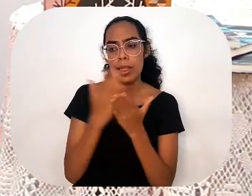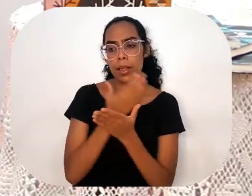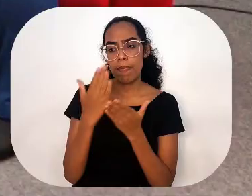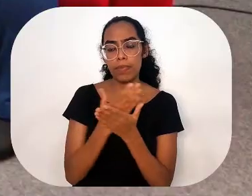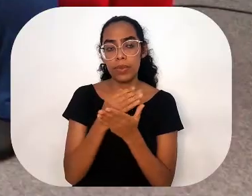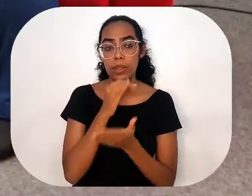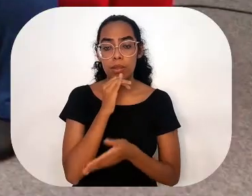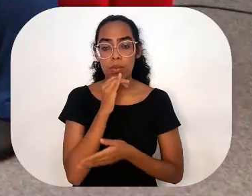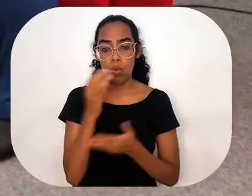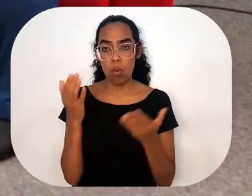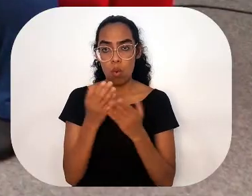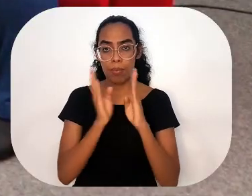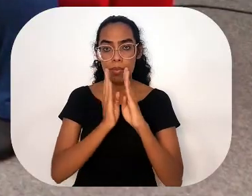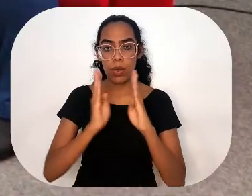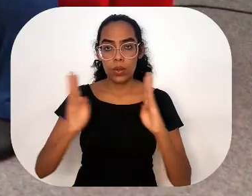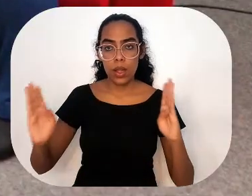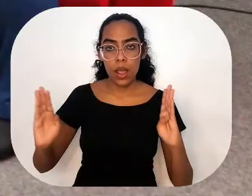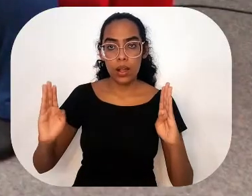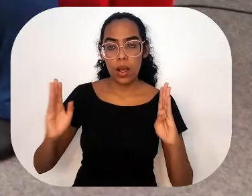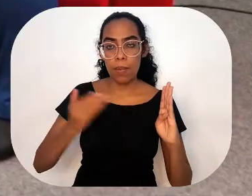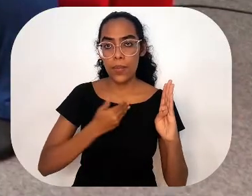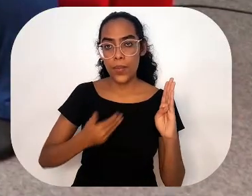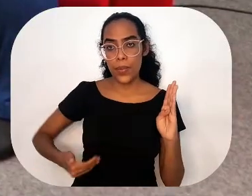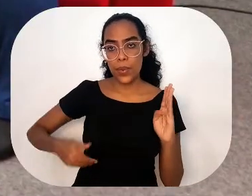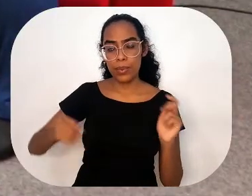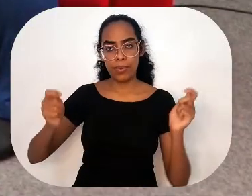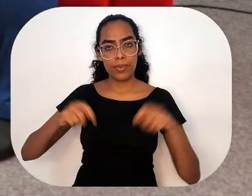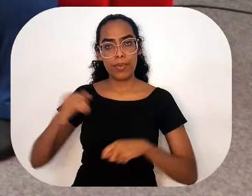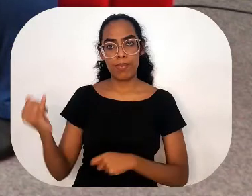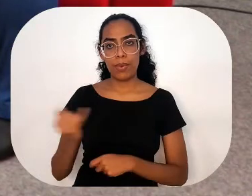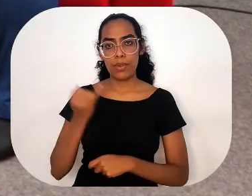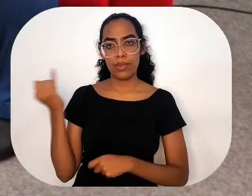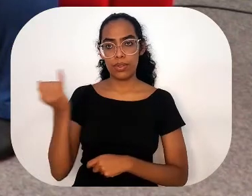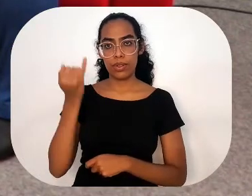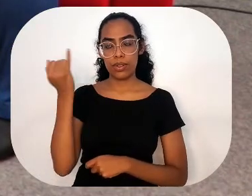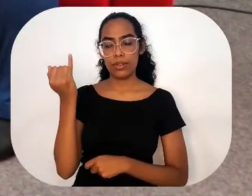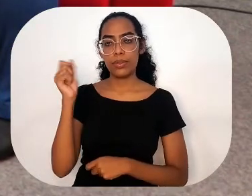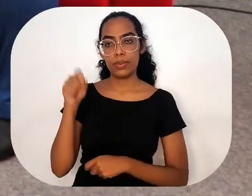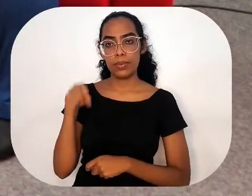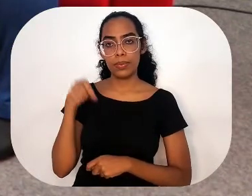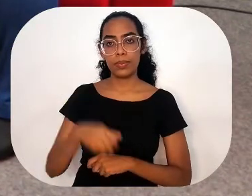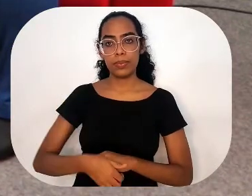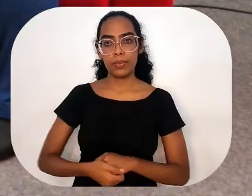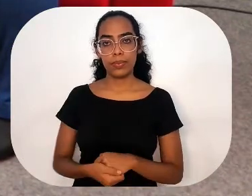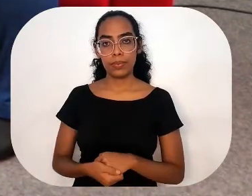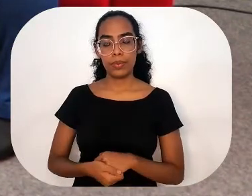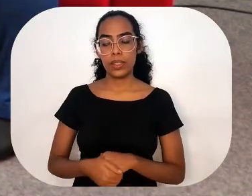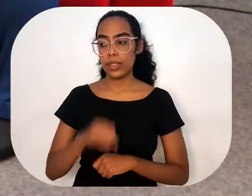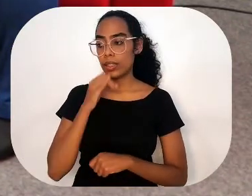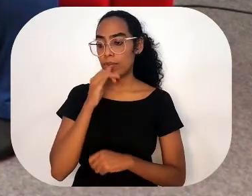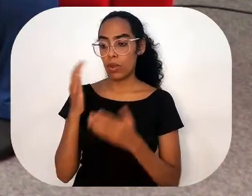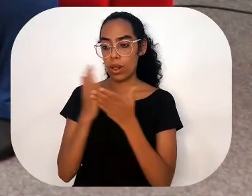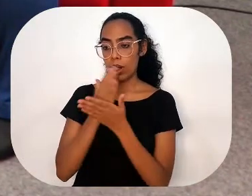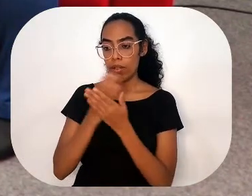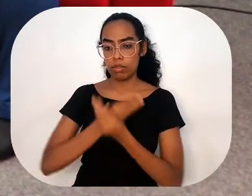as mãos e hoje hoje tem um papel importante as bibliotecas comunitárias nesse sentido né bibliotecas que estão na periferia da cidade de